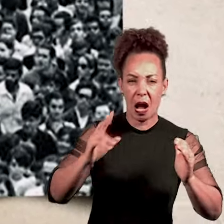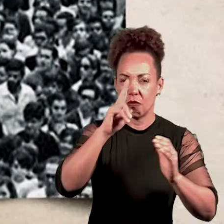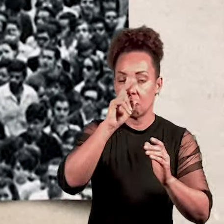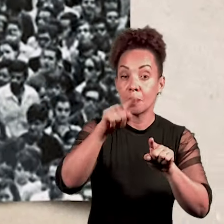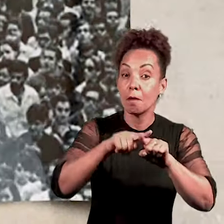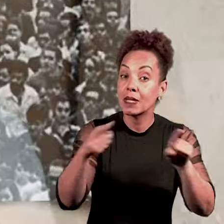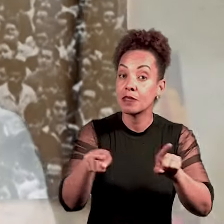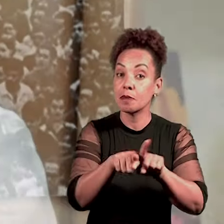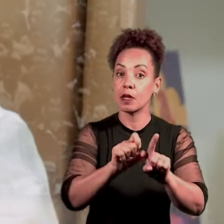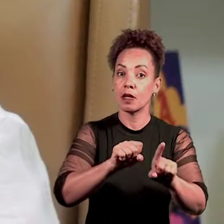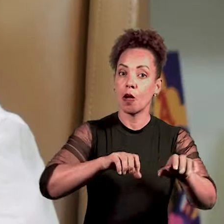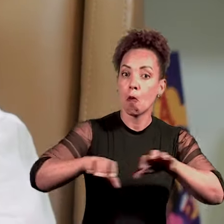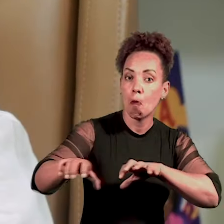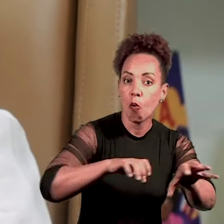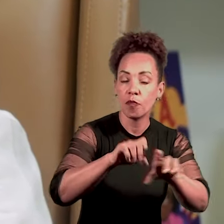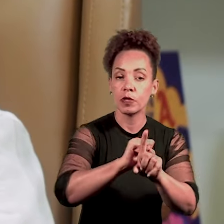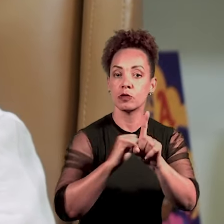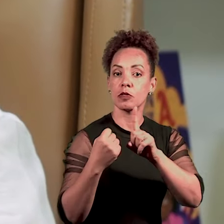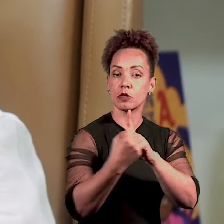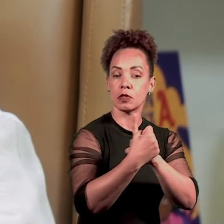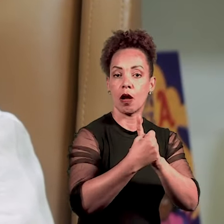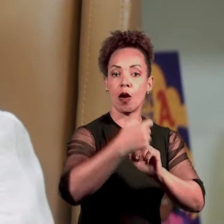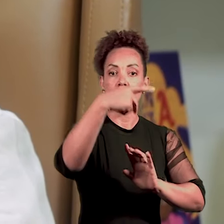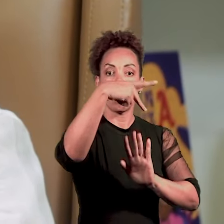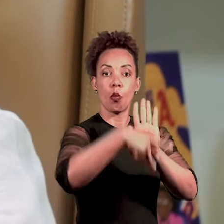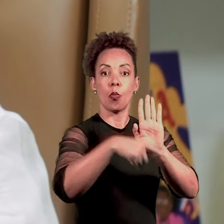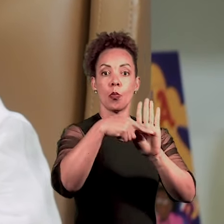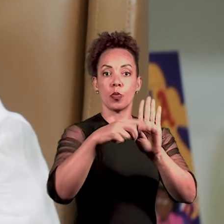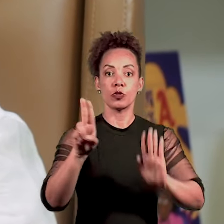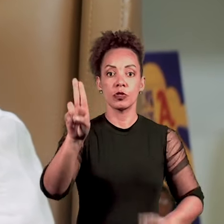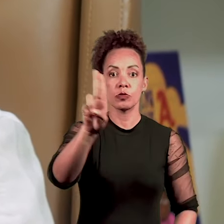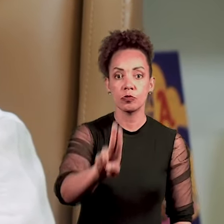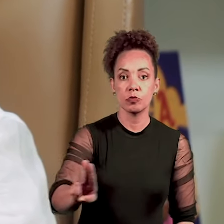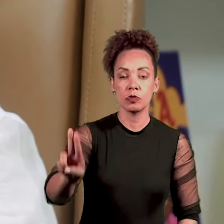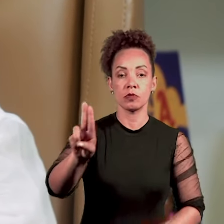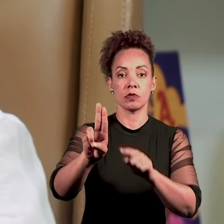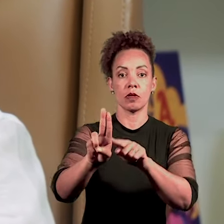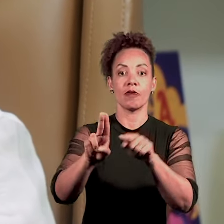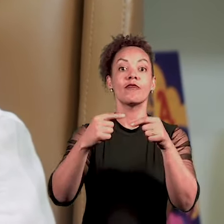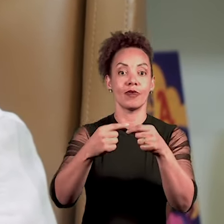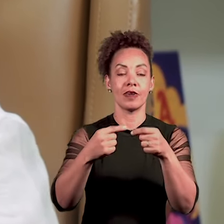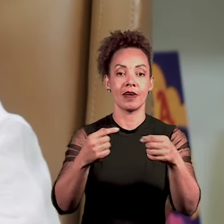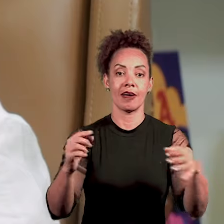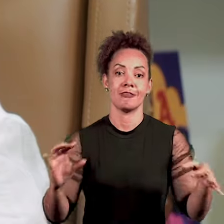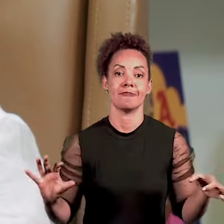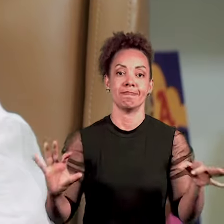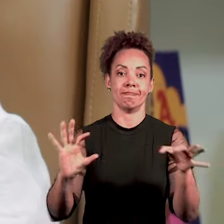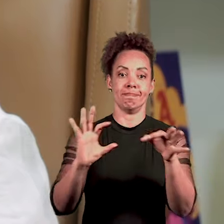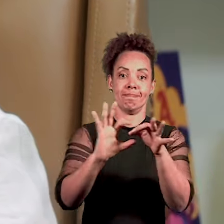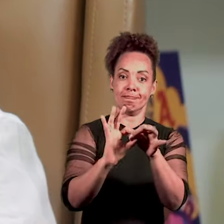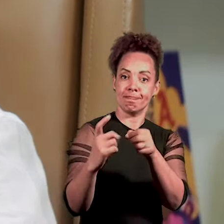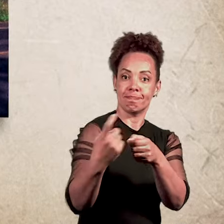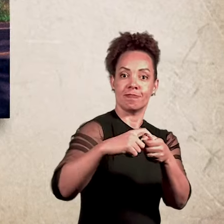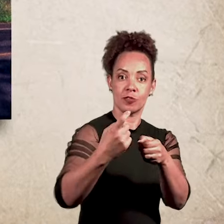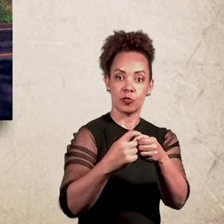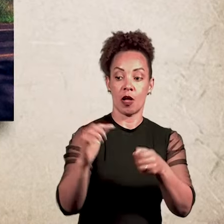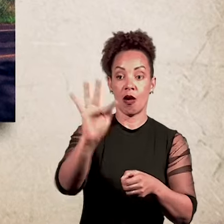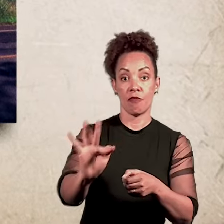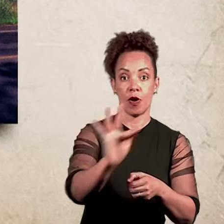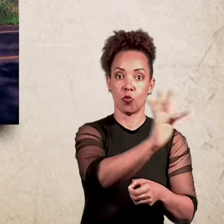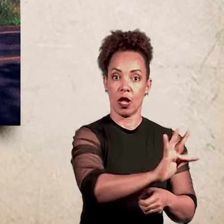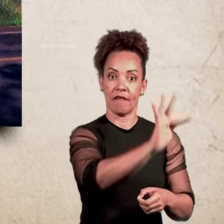né? E o projeto da universidade foi criado a partir, o primeiro passo foi a fusão dessas faculdades isoladas. A